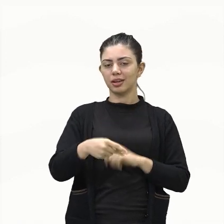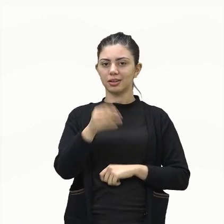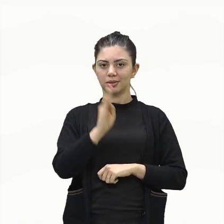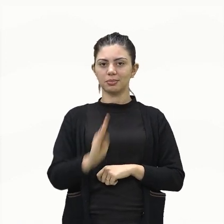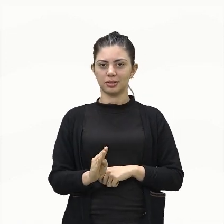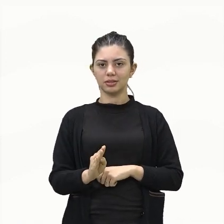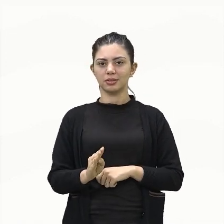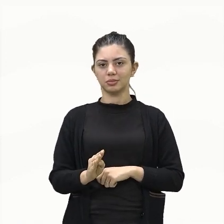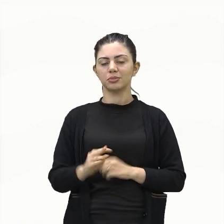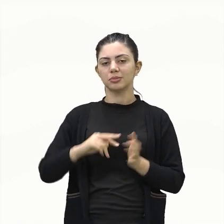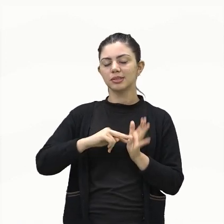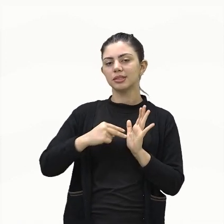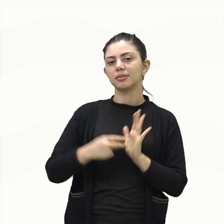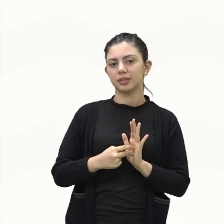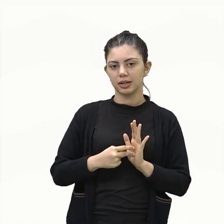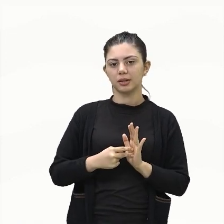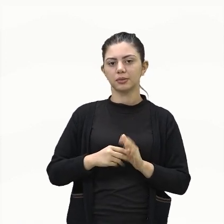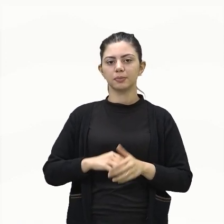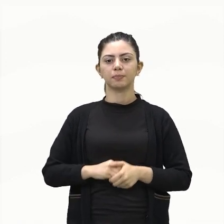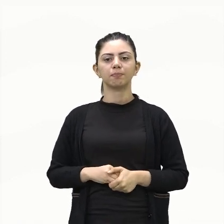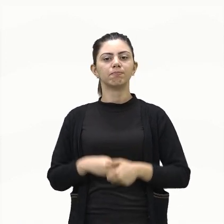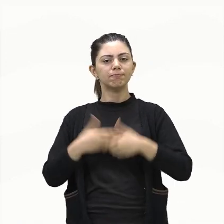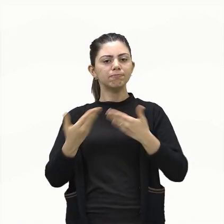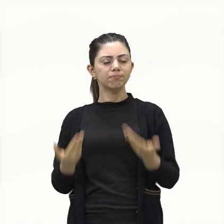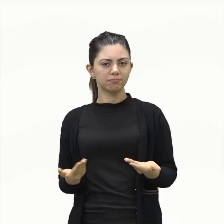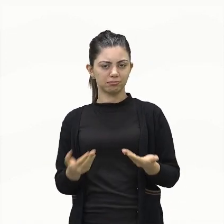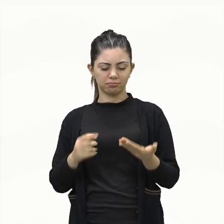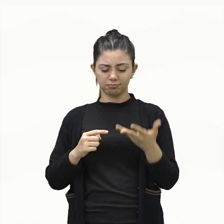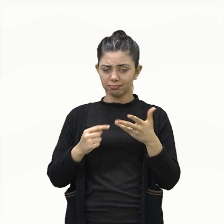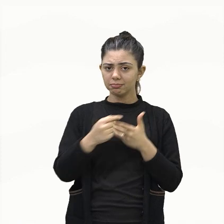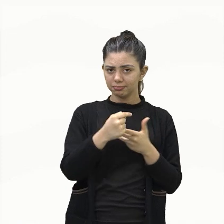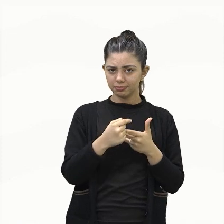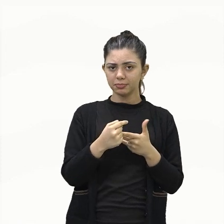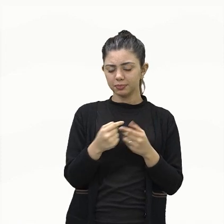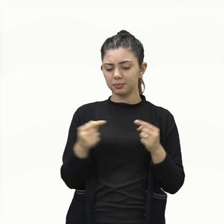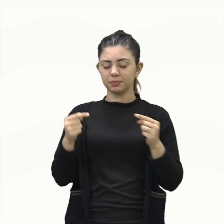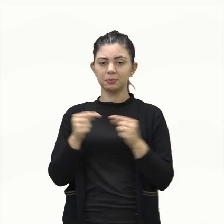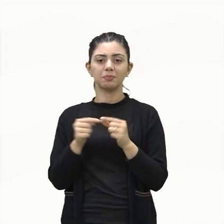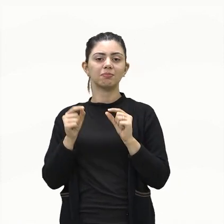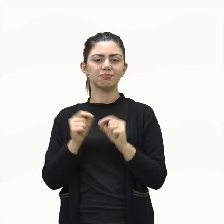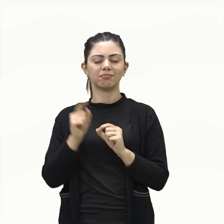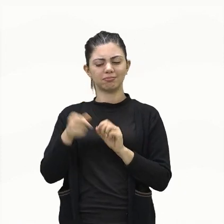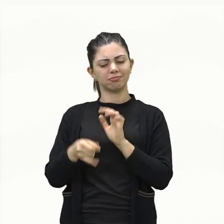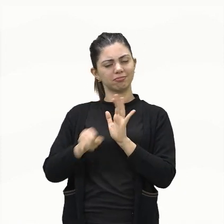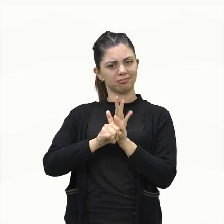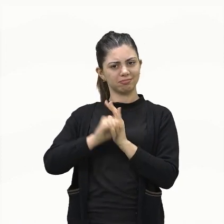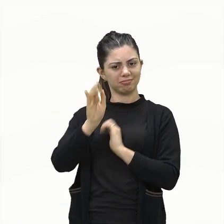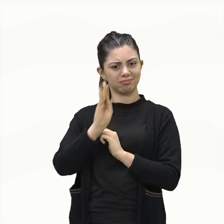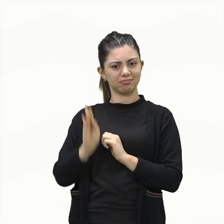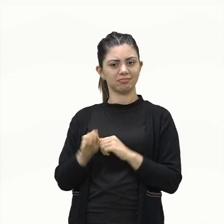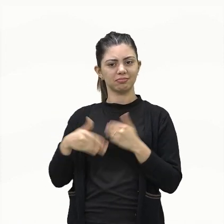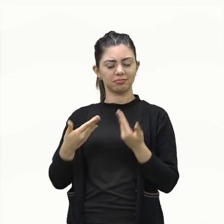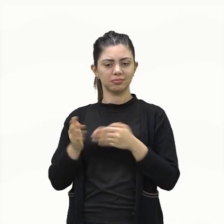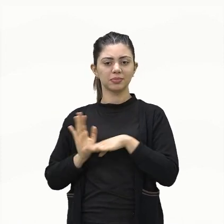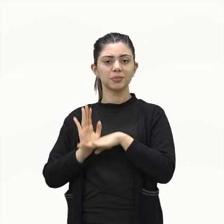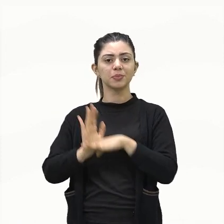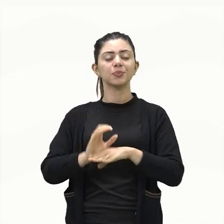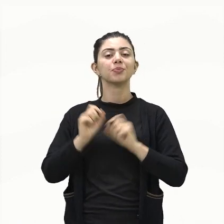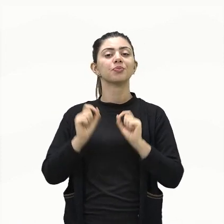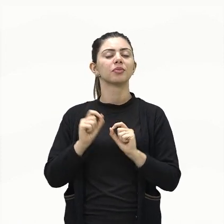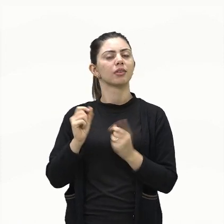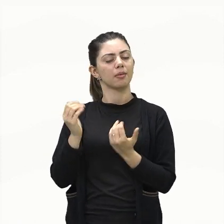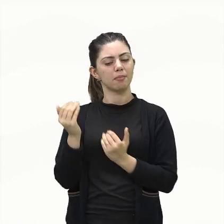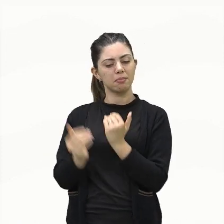tá, turma? Esse conjunto de traços define o que nós chamamos de brasilidade e contribui para a